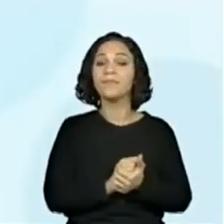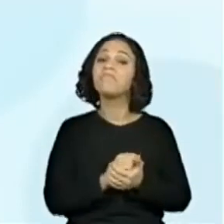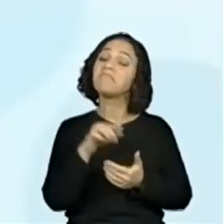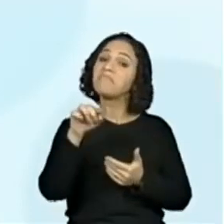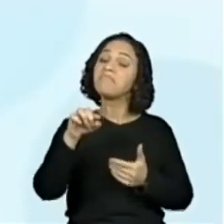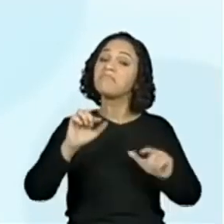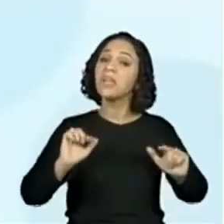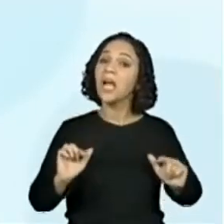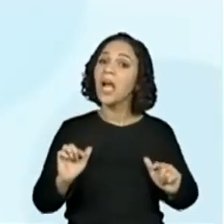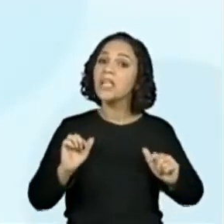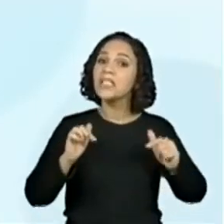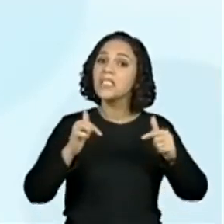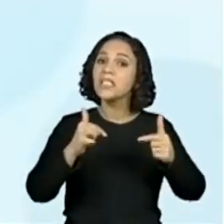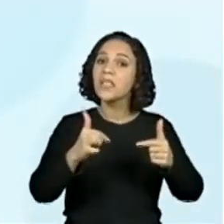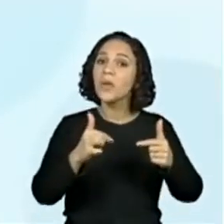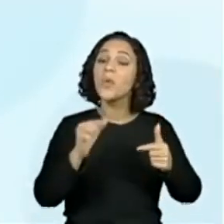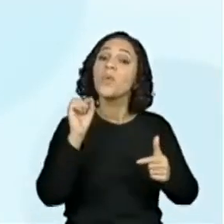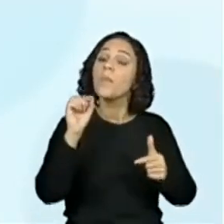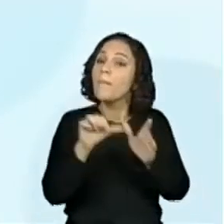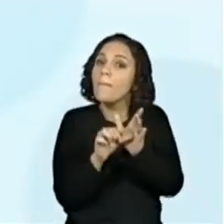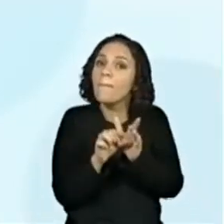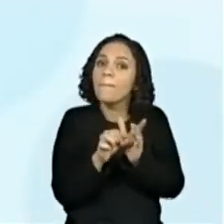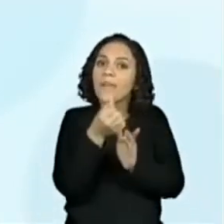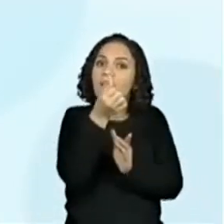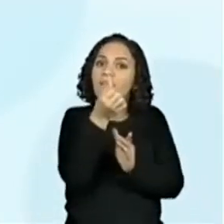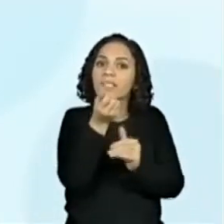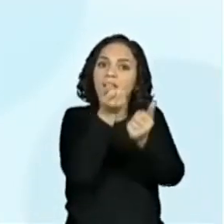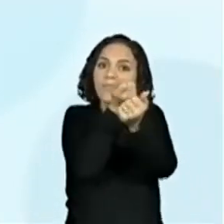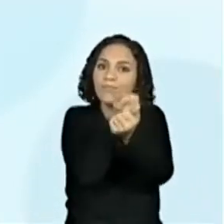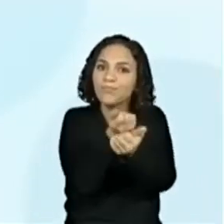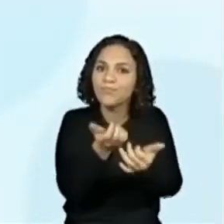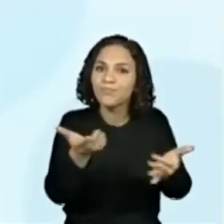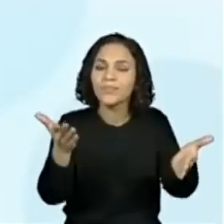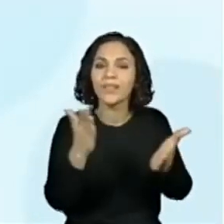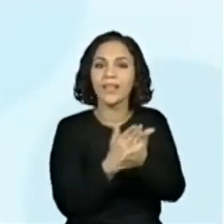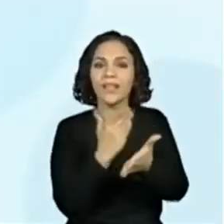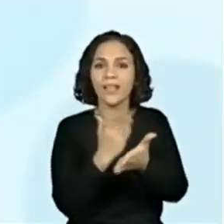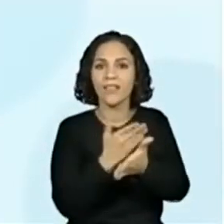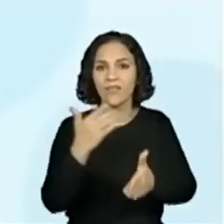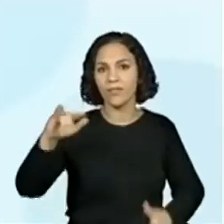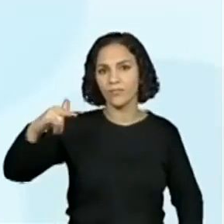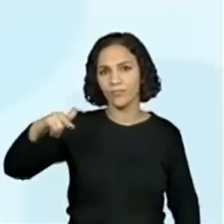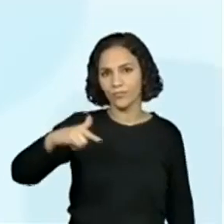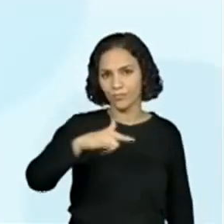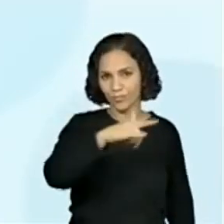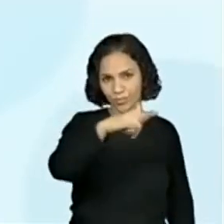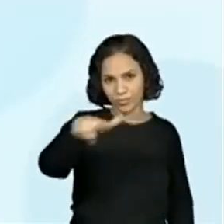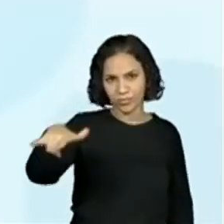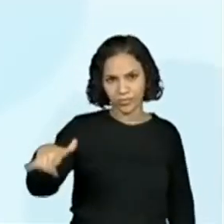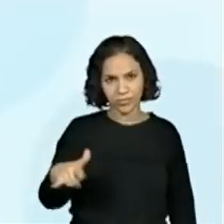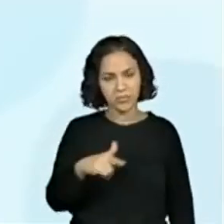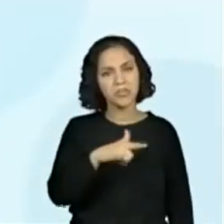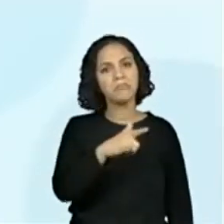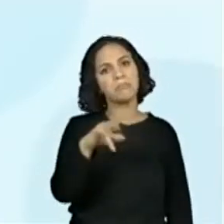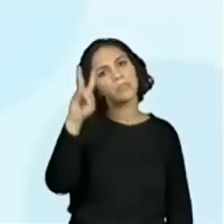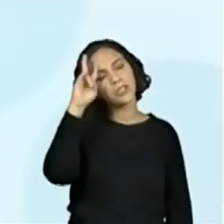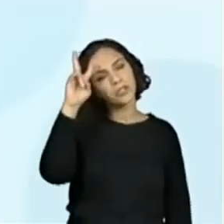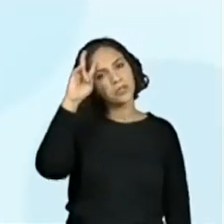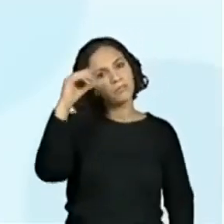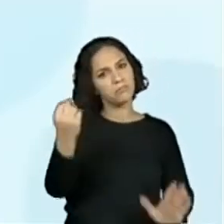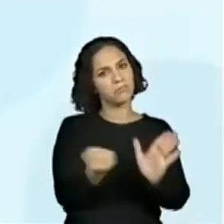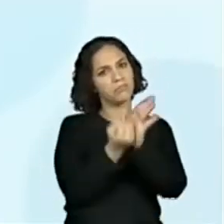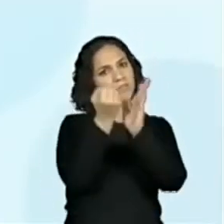Iniciativa proporciona a primeira distribuição de livros por drones de que se tem registro. Olha só.